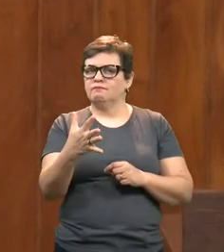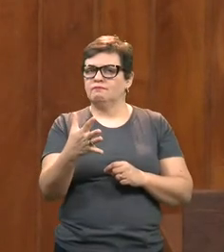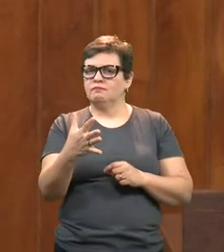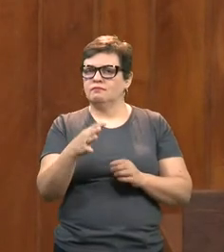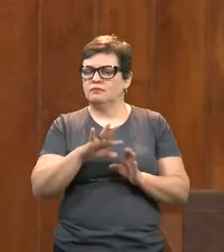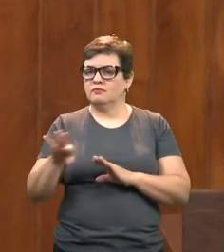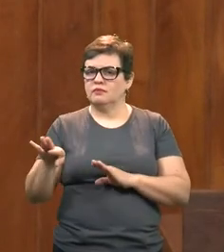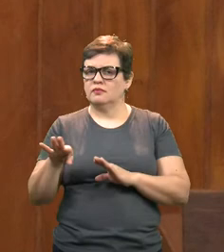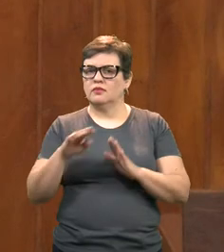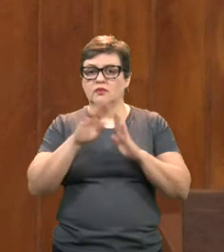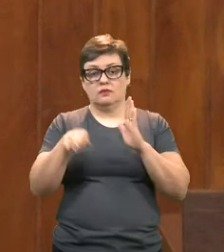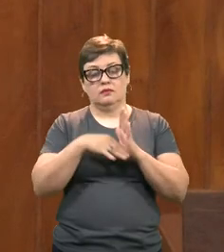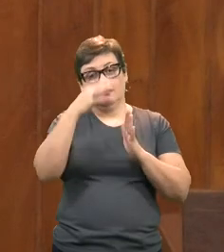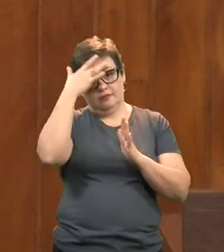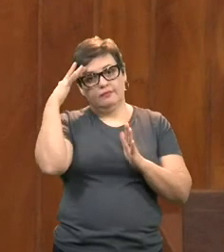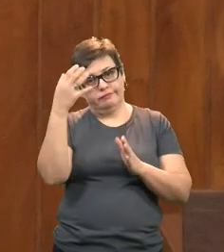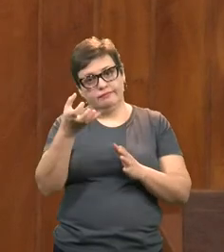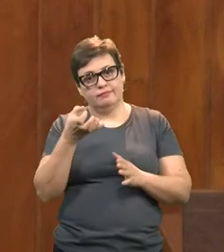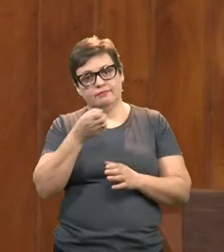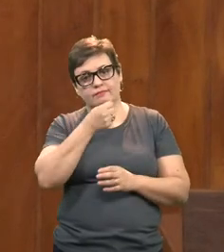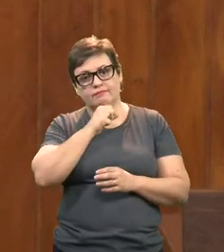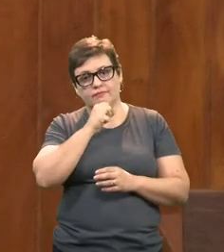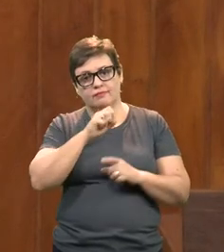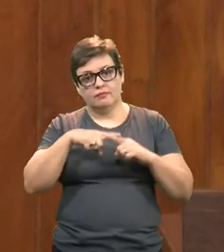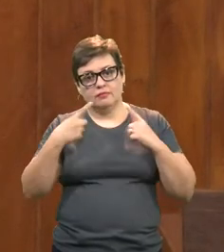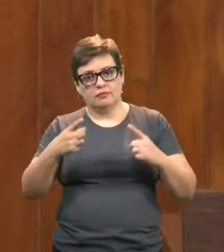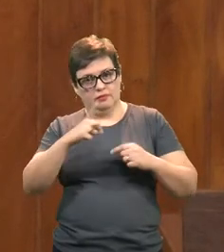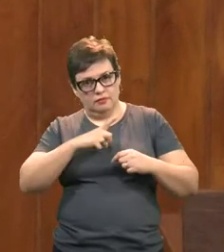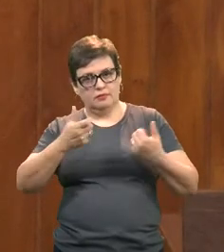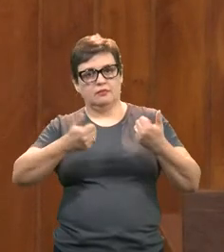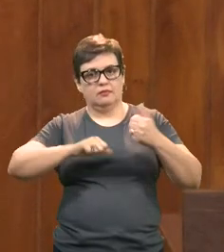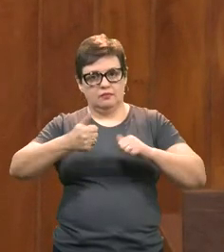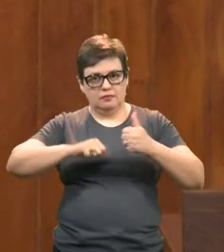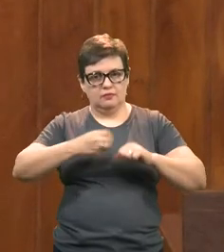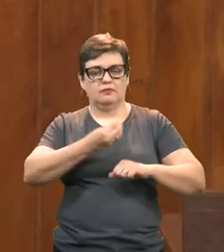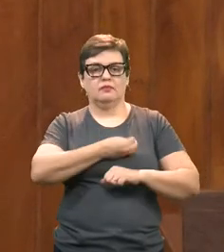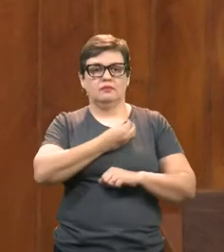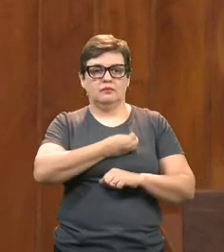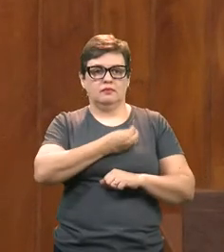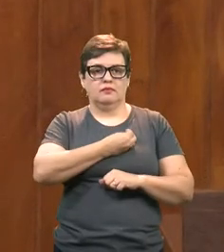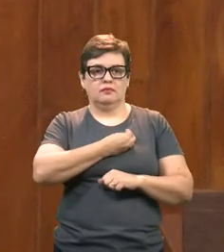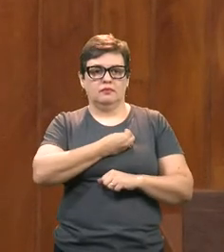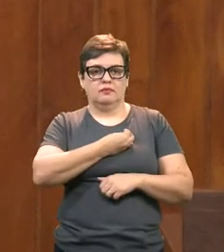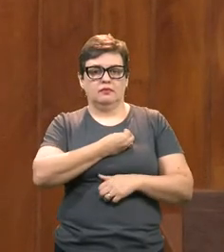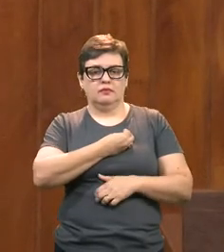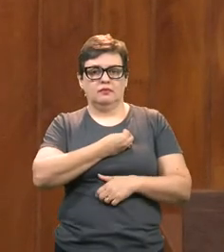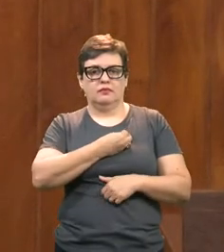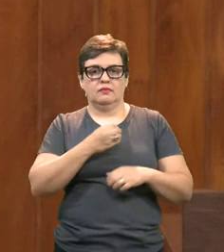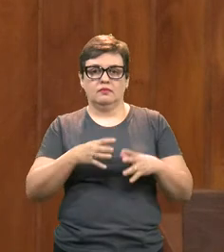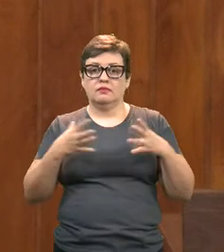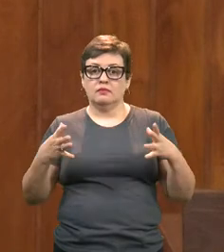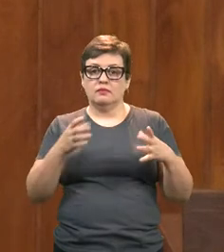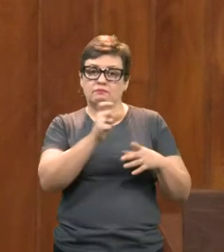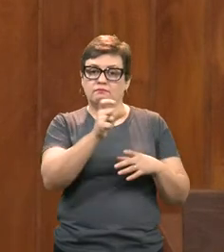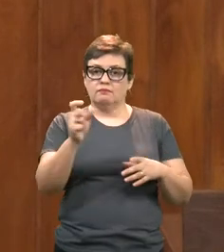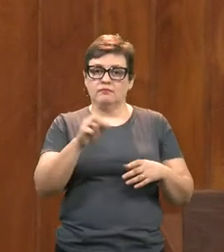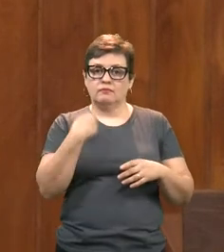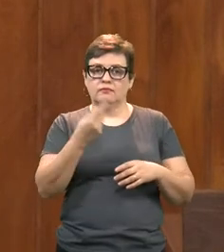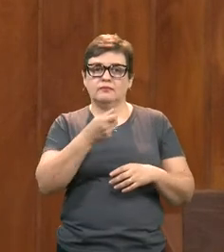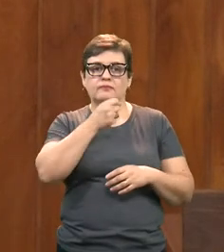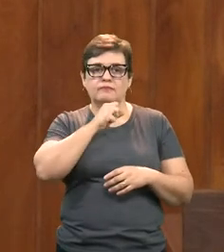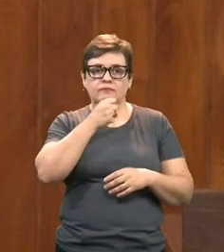todo mundo quer envelhecer, mas envelhecer com qualidade. E a grande parte dos nossos idosos